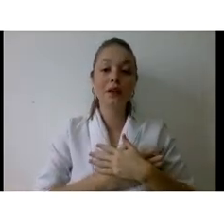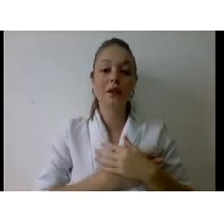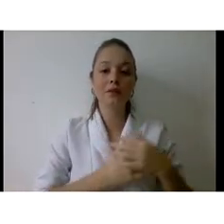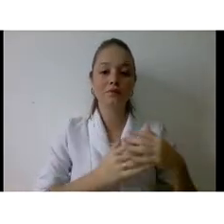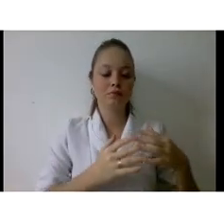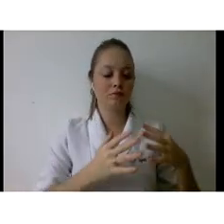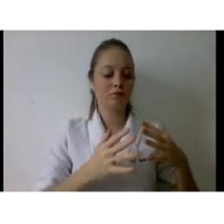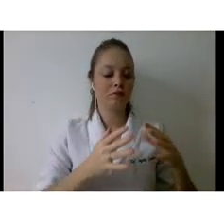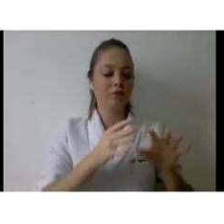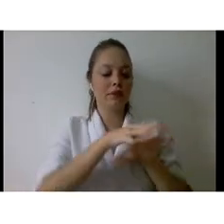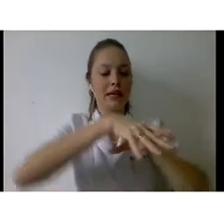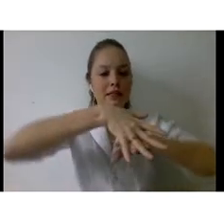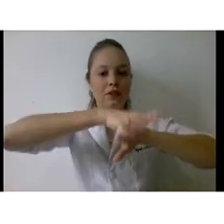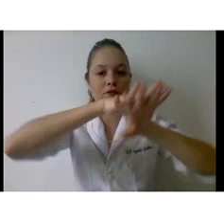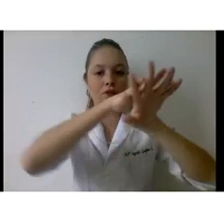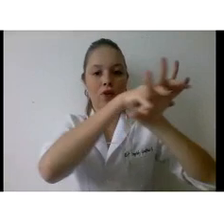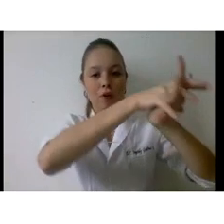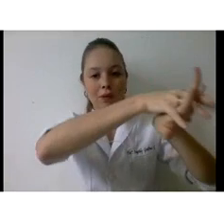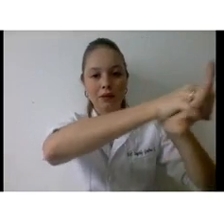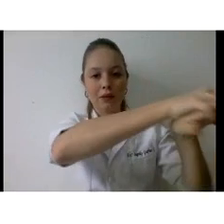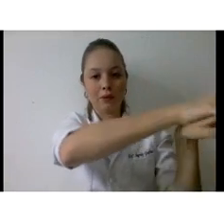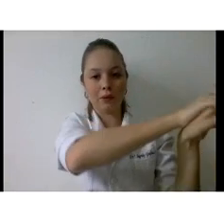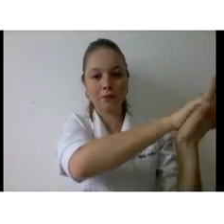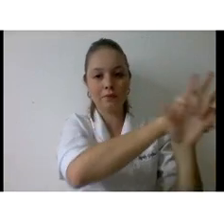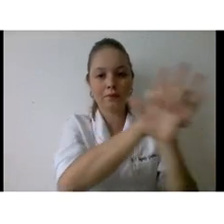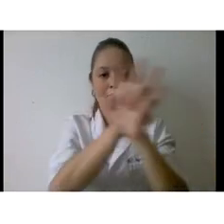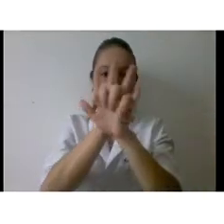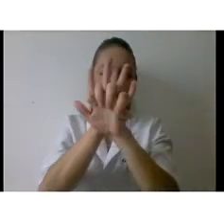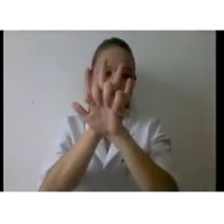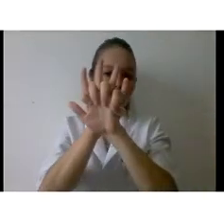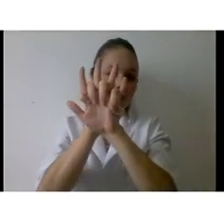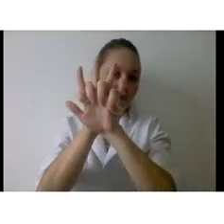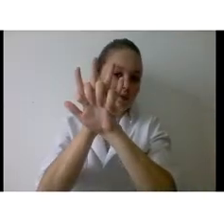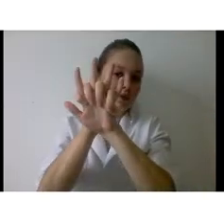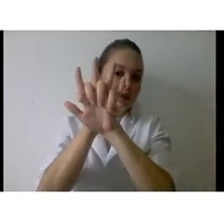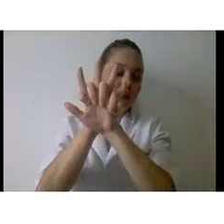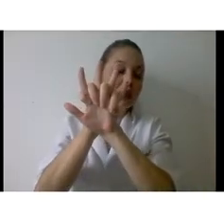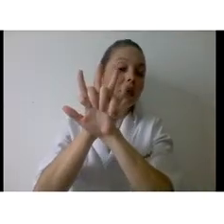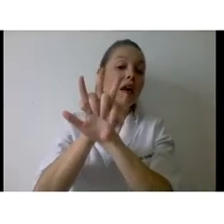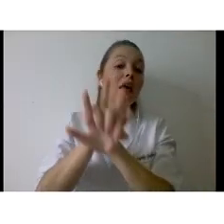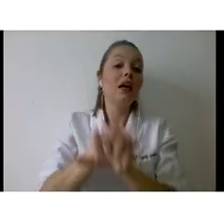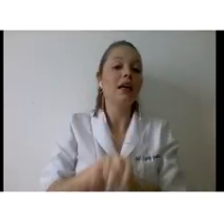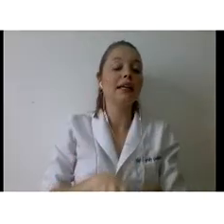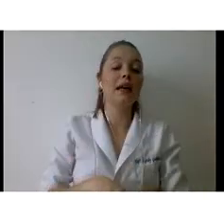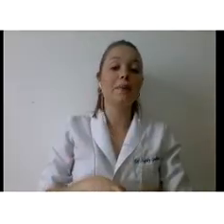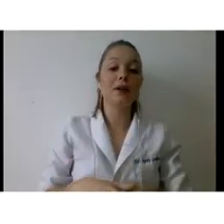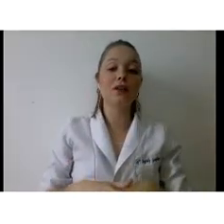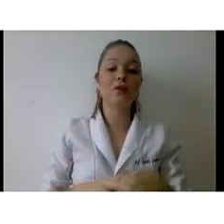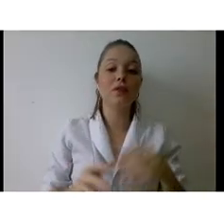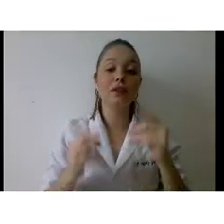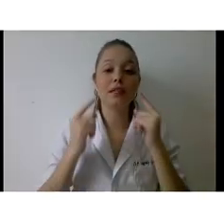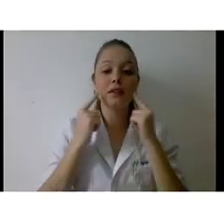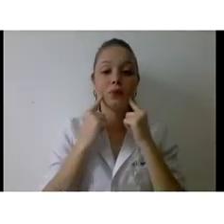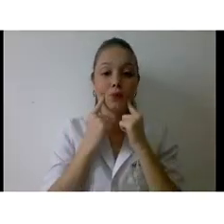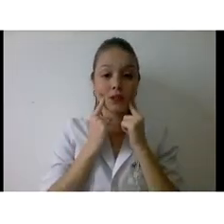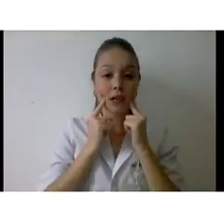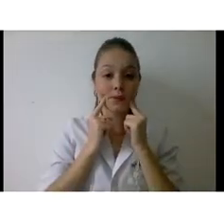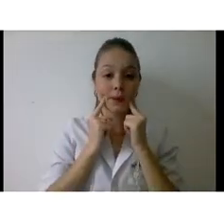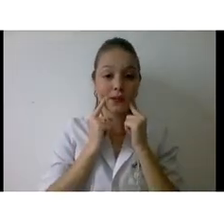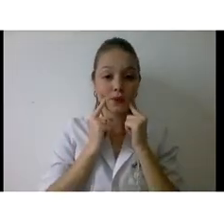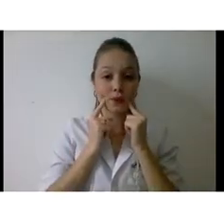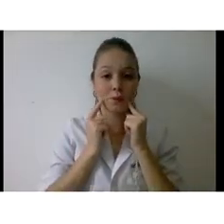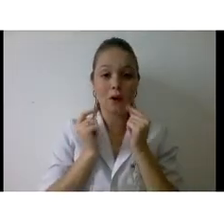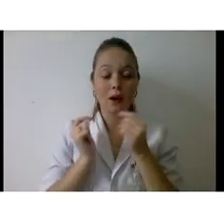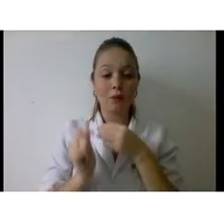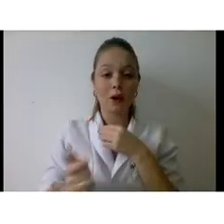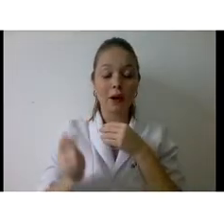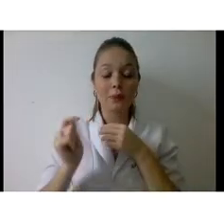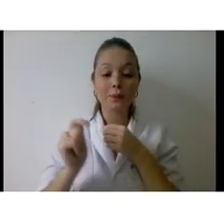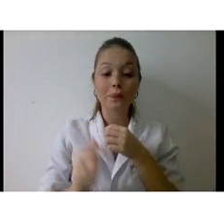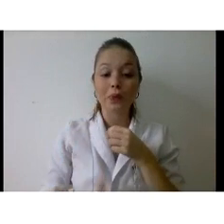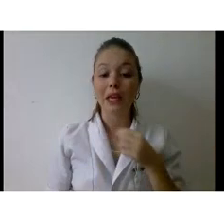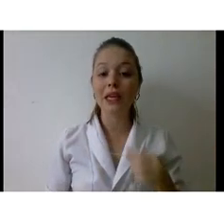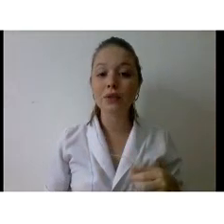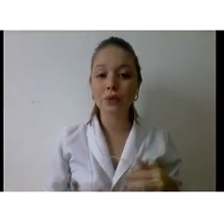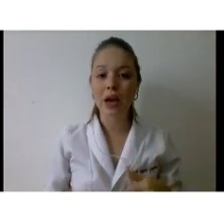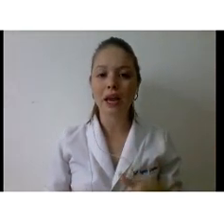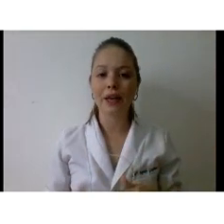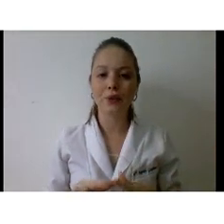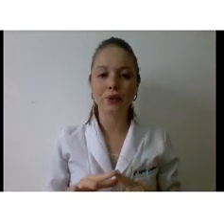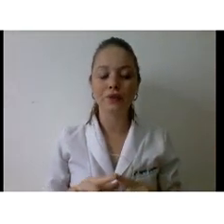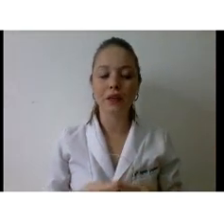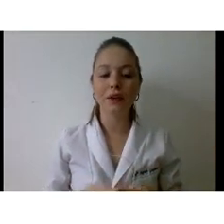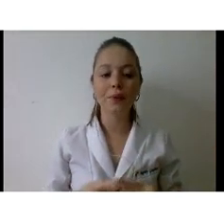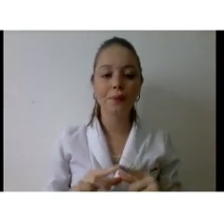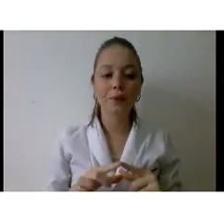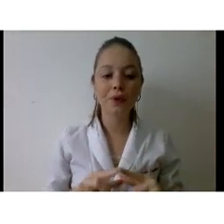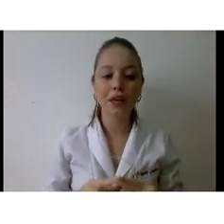peito, dessa forma, tá bom? E depois eu vou fazer 2 respirações boca a boca.